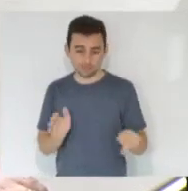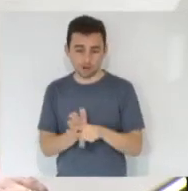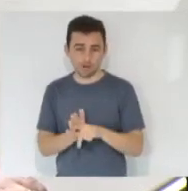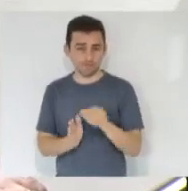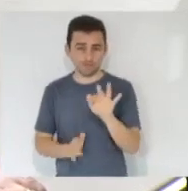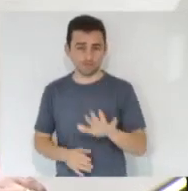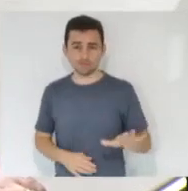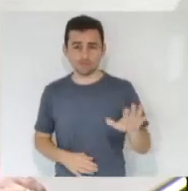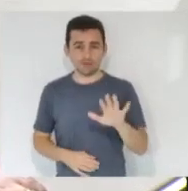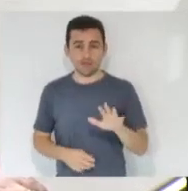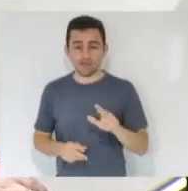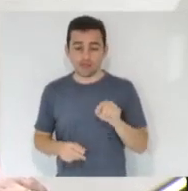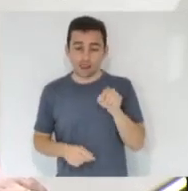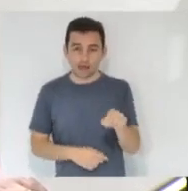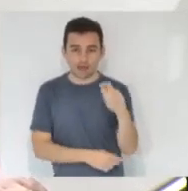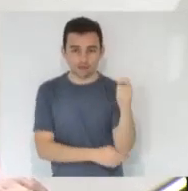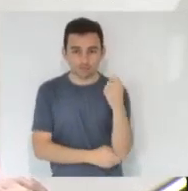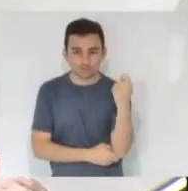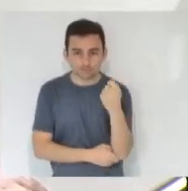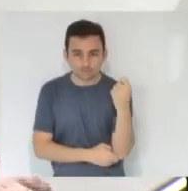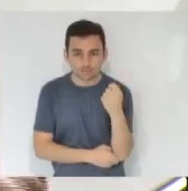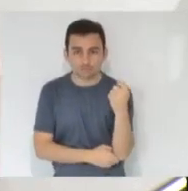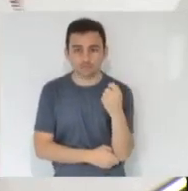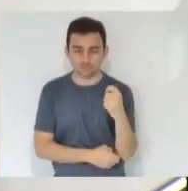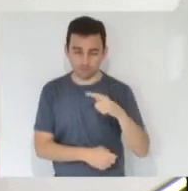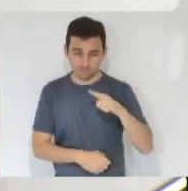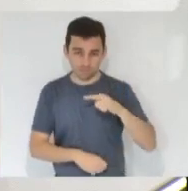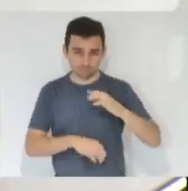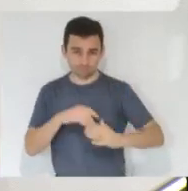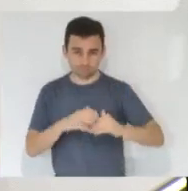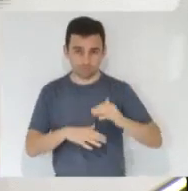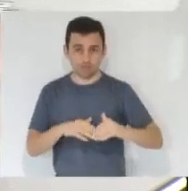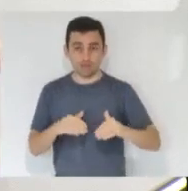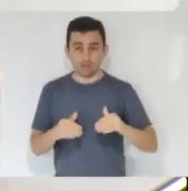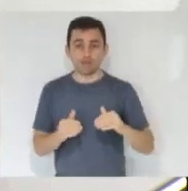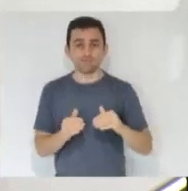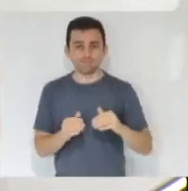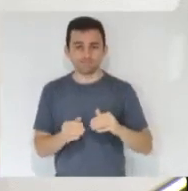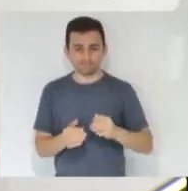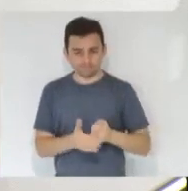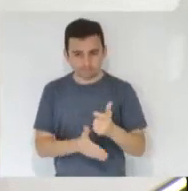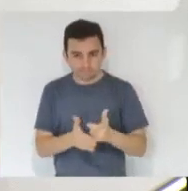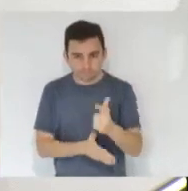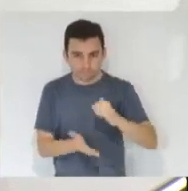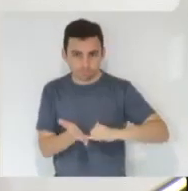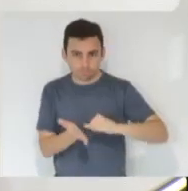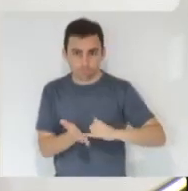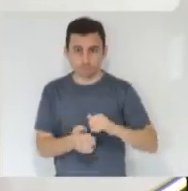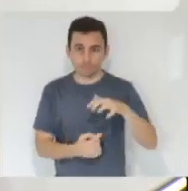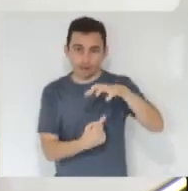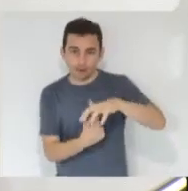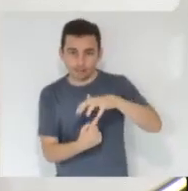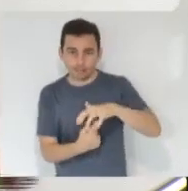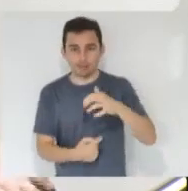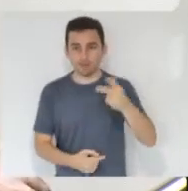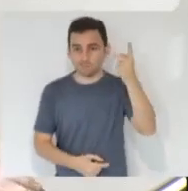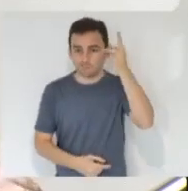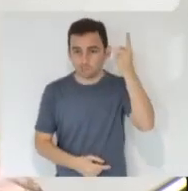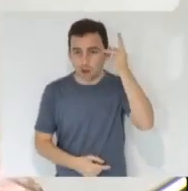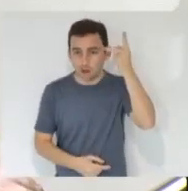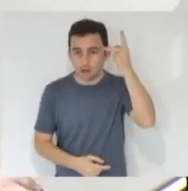Se o Rio Grande do Sul pratica um tributo, se o Paraná, se o São Paulo,